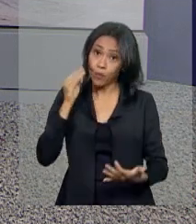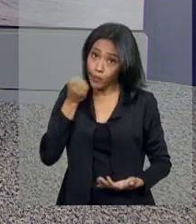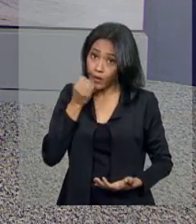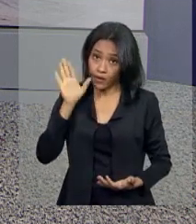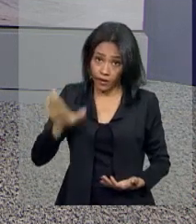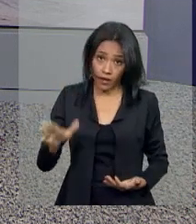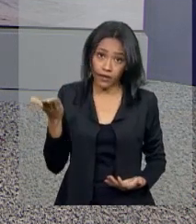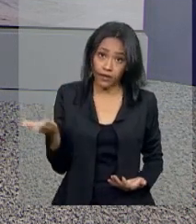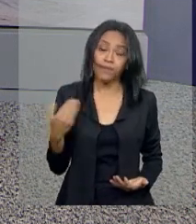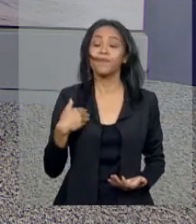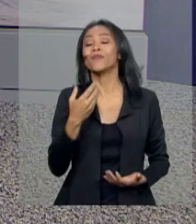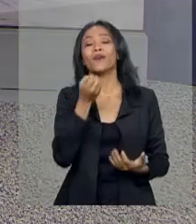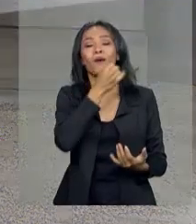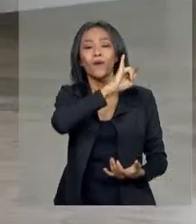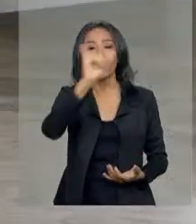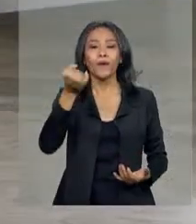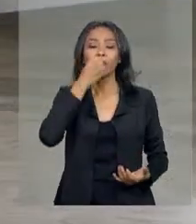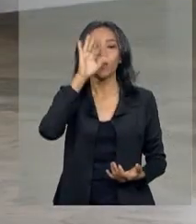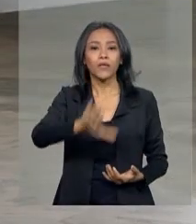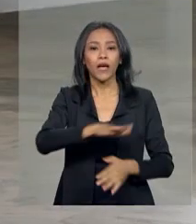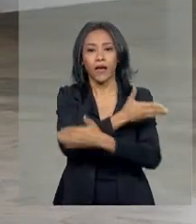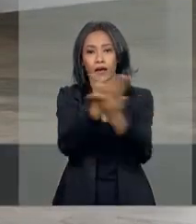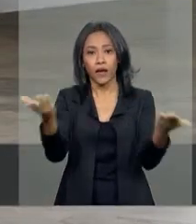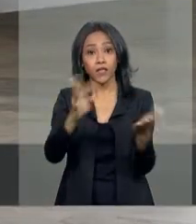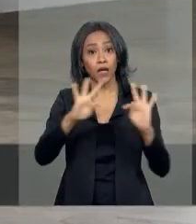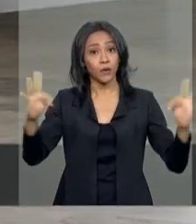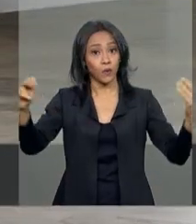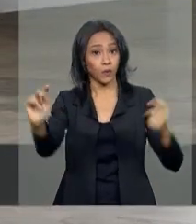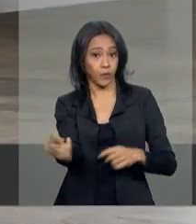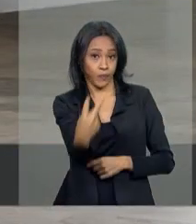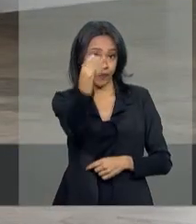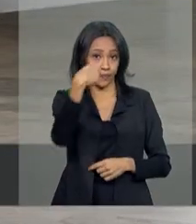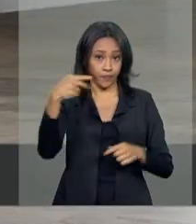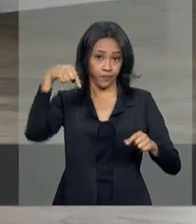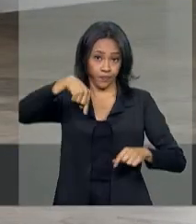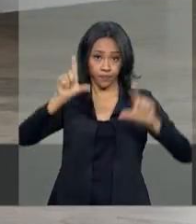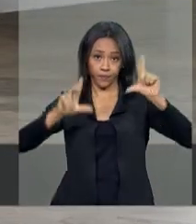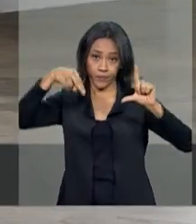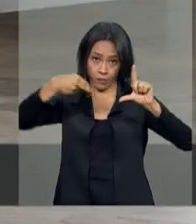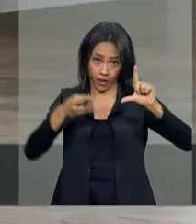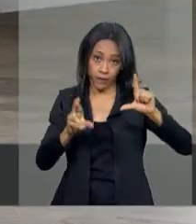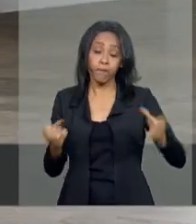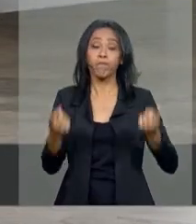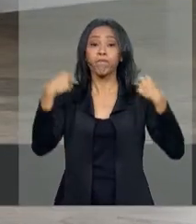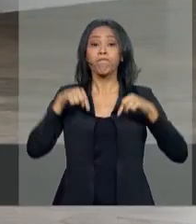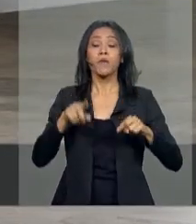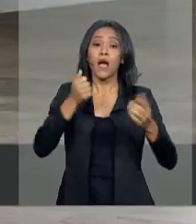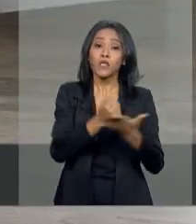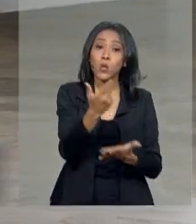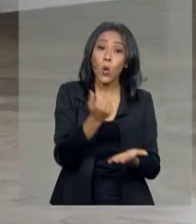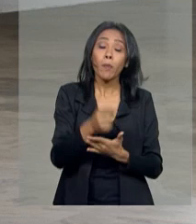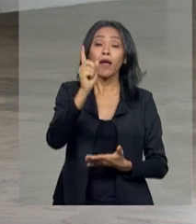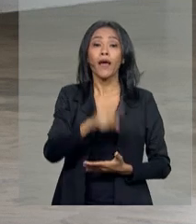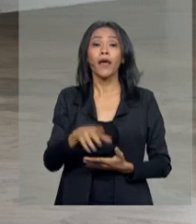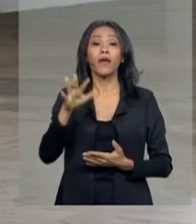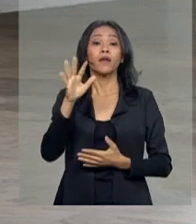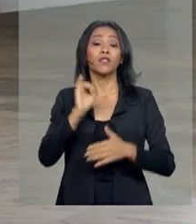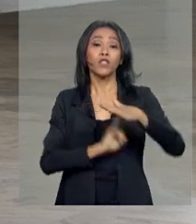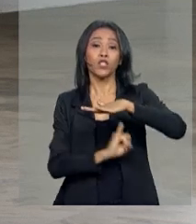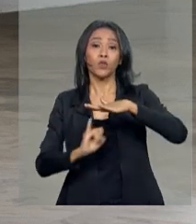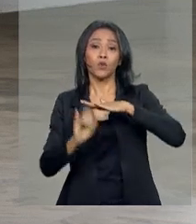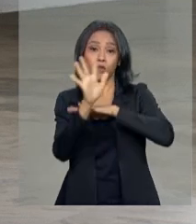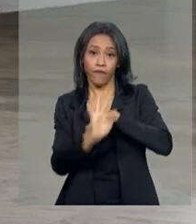Olá, Renata, boa tarde a todos que nos acompanham aqui na NBR. Essas compras vão ser feitas pelos Institutos Federais de Educação